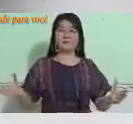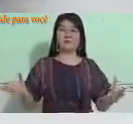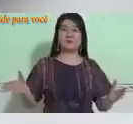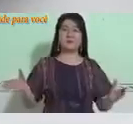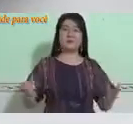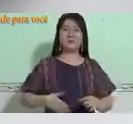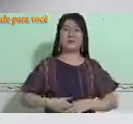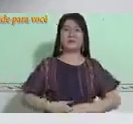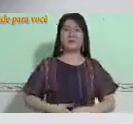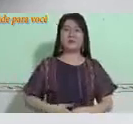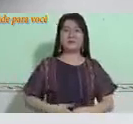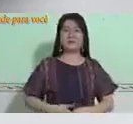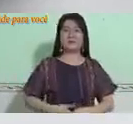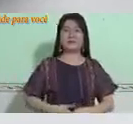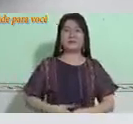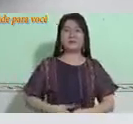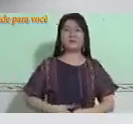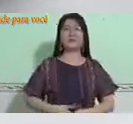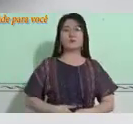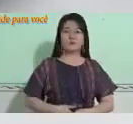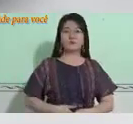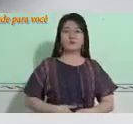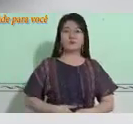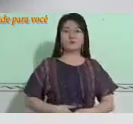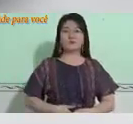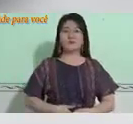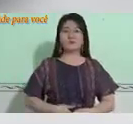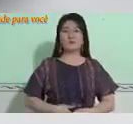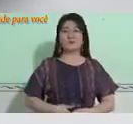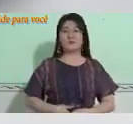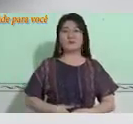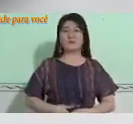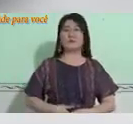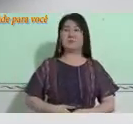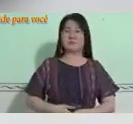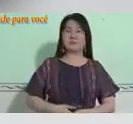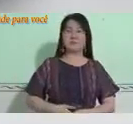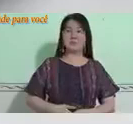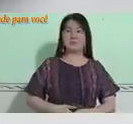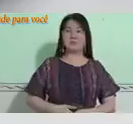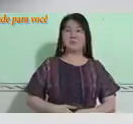líquido, podendo ficar bloqueado ou obstruído e dar origem a uma mastite.